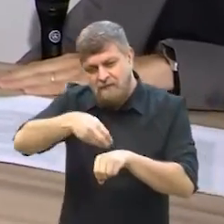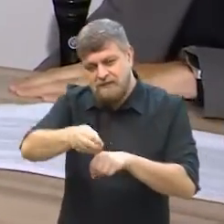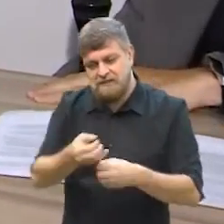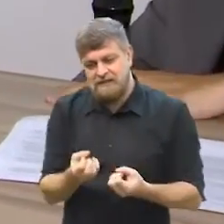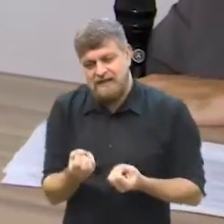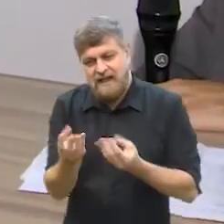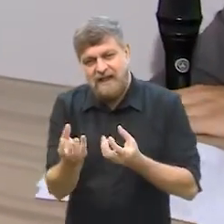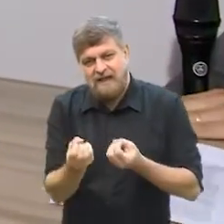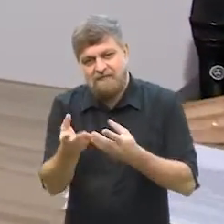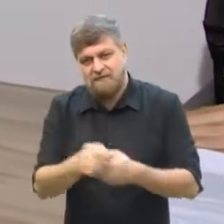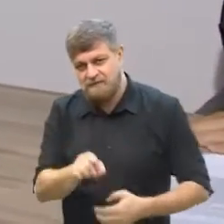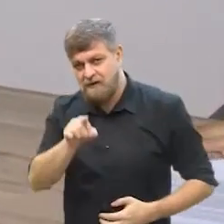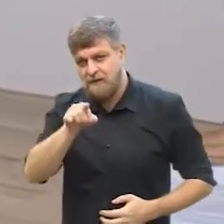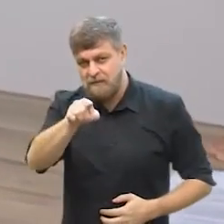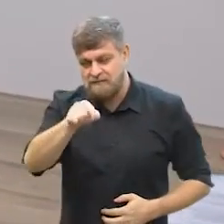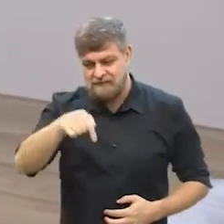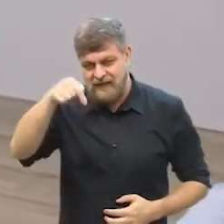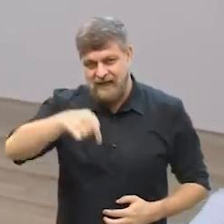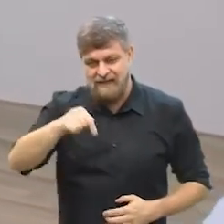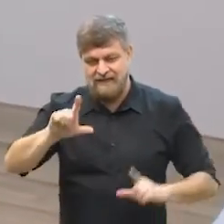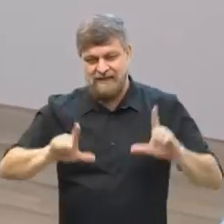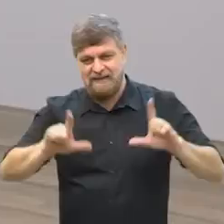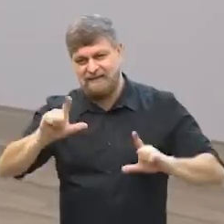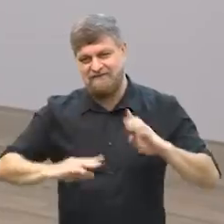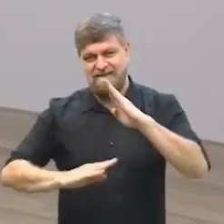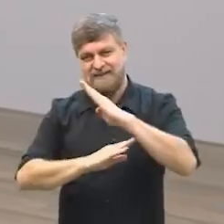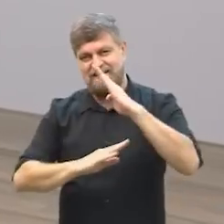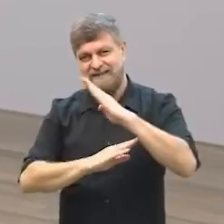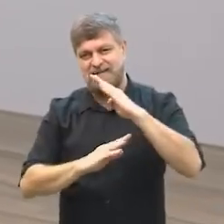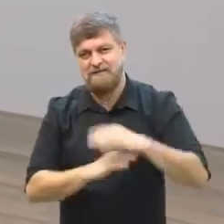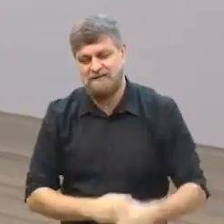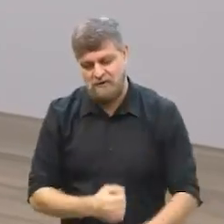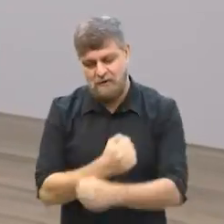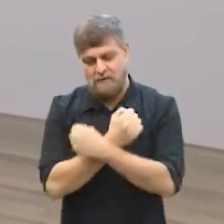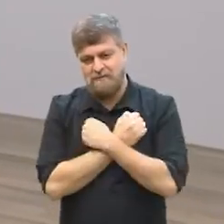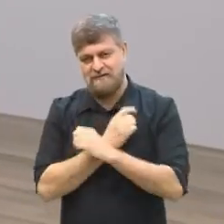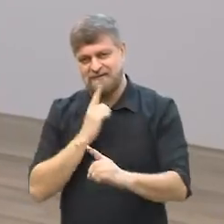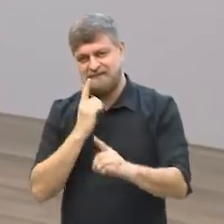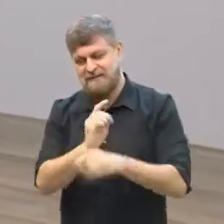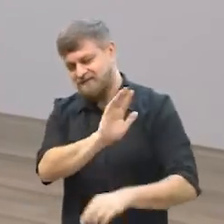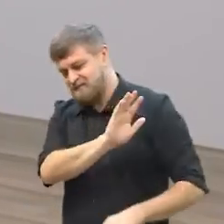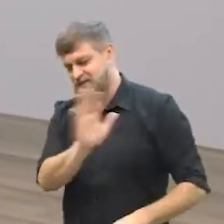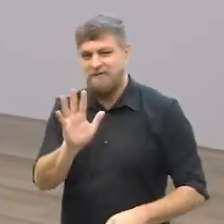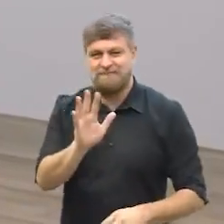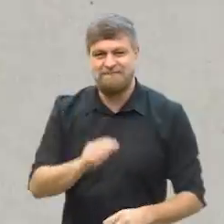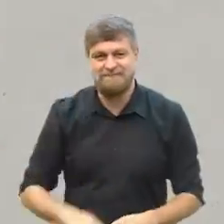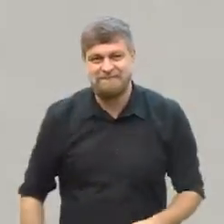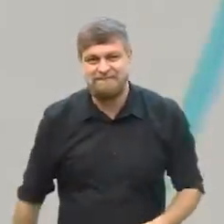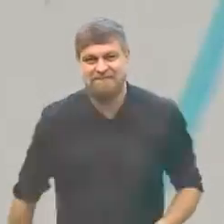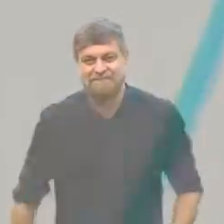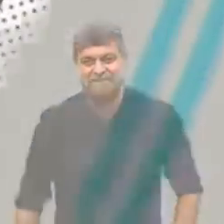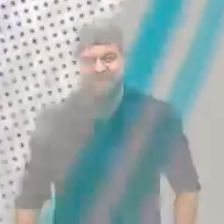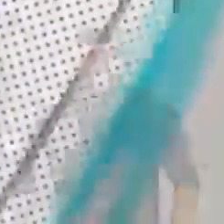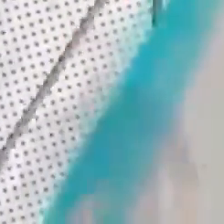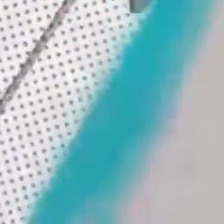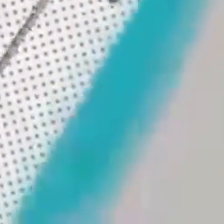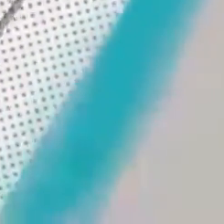dicas e informações para você aqui mesmo na TV Câmara Campinas. Um abraço, até lá. Tchau.